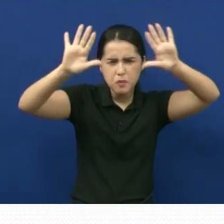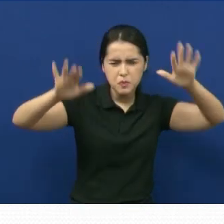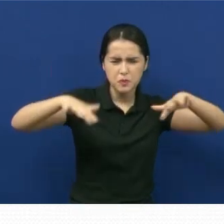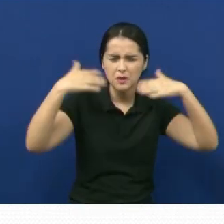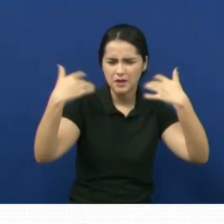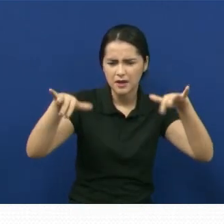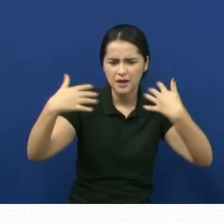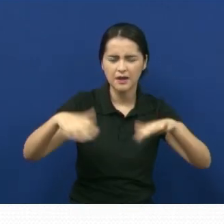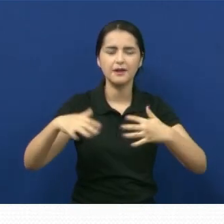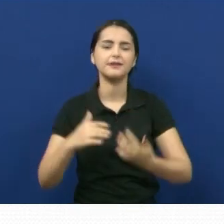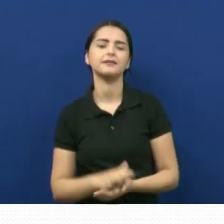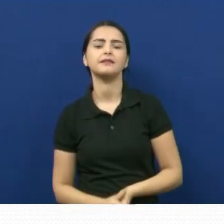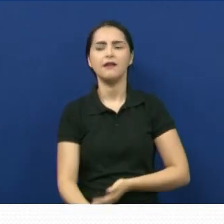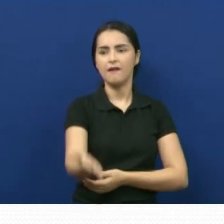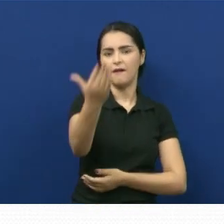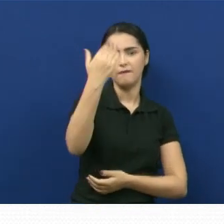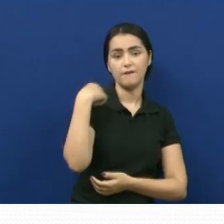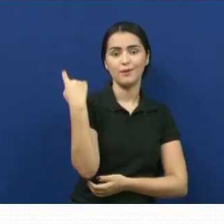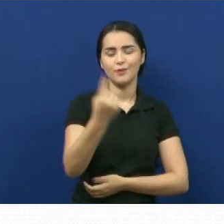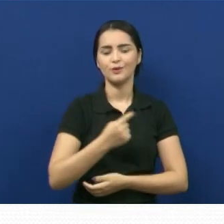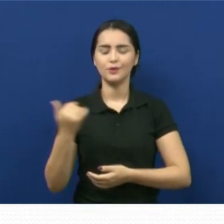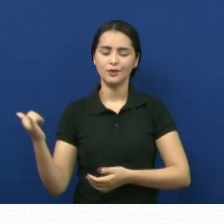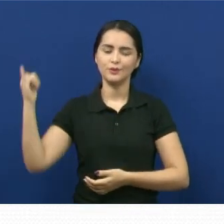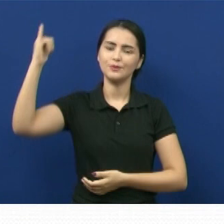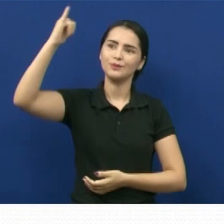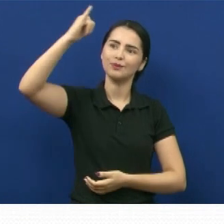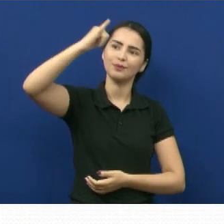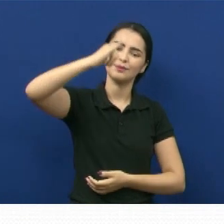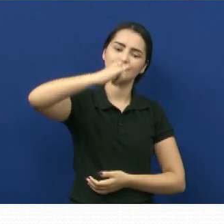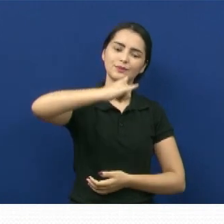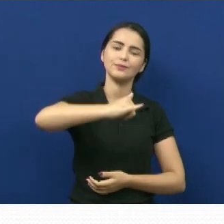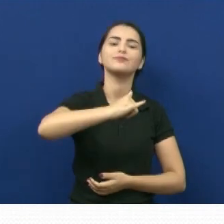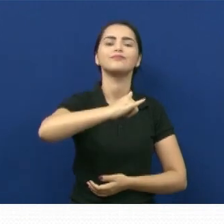pista chegando e vamos nós pousar.